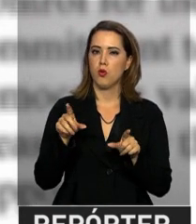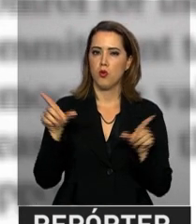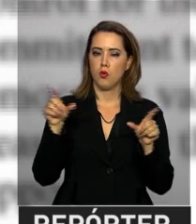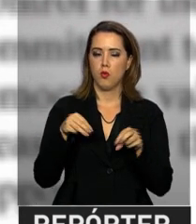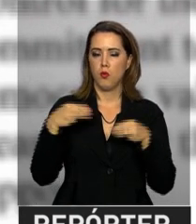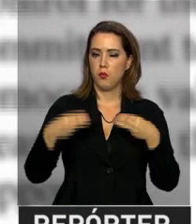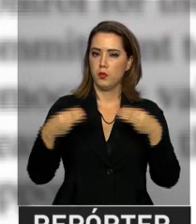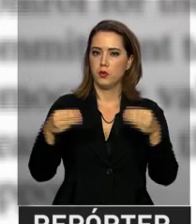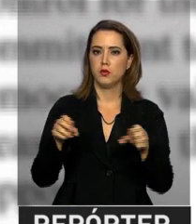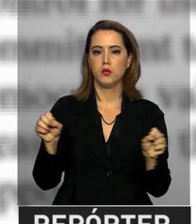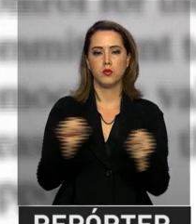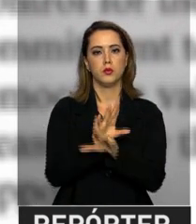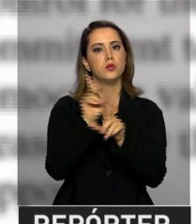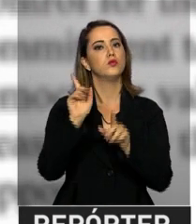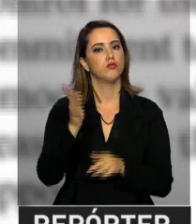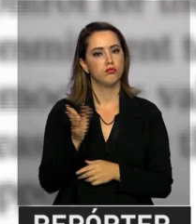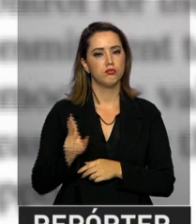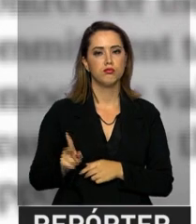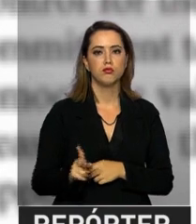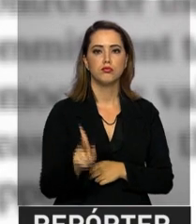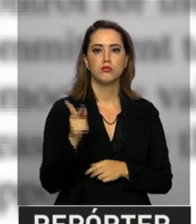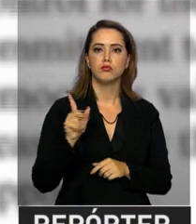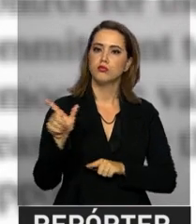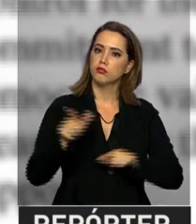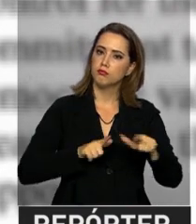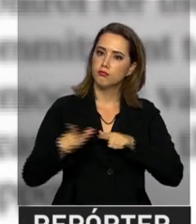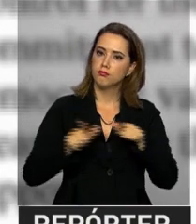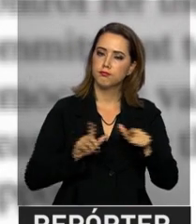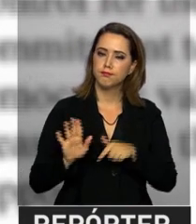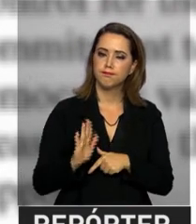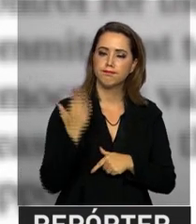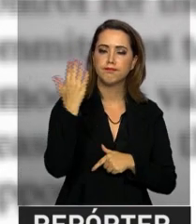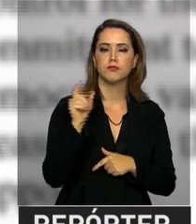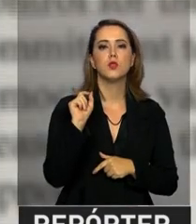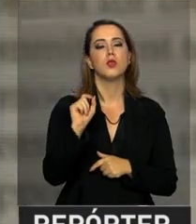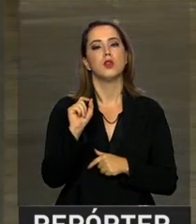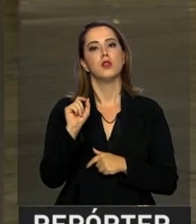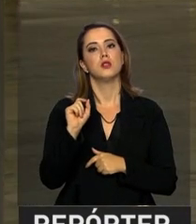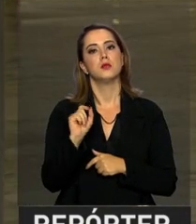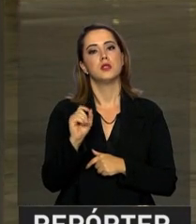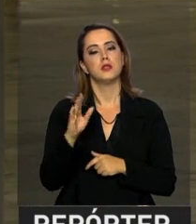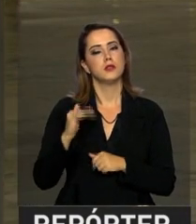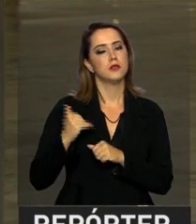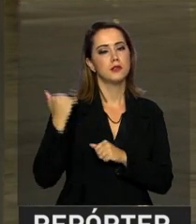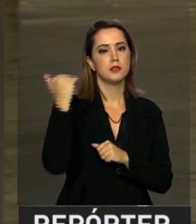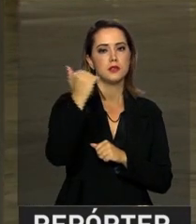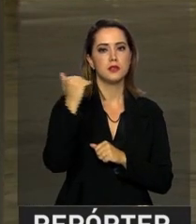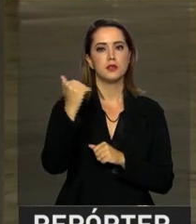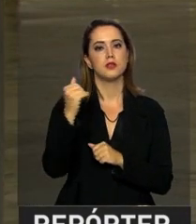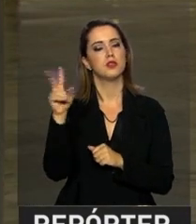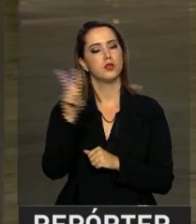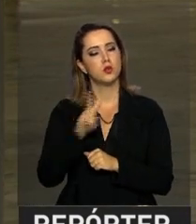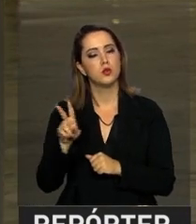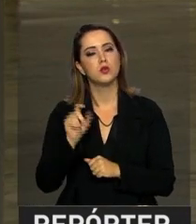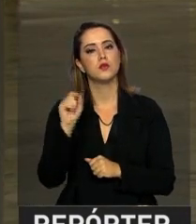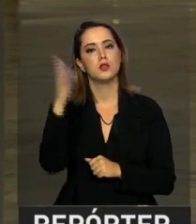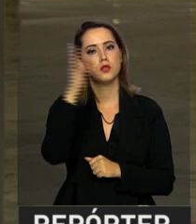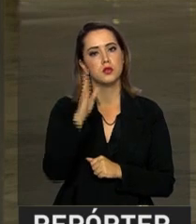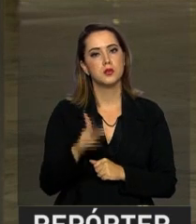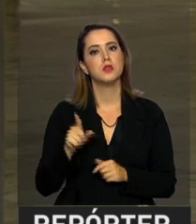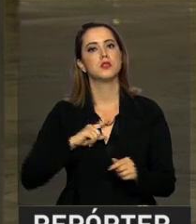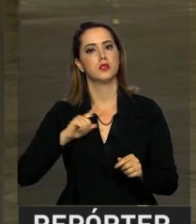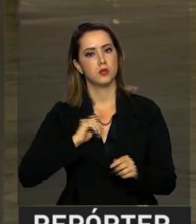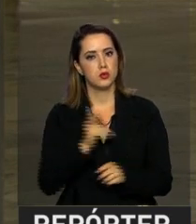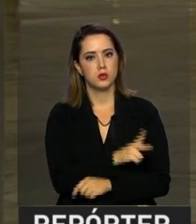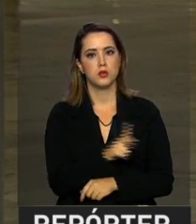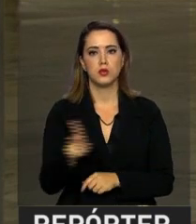trabalhou para os mais altos valores Democráticos no Brasil essa manifestação de apoio também se estende ao governo